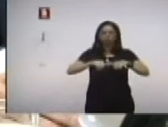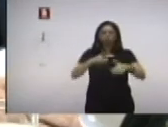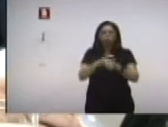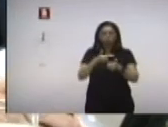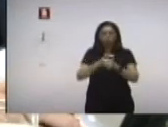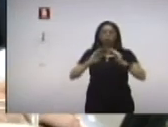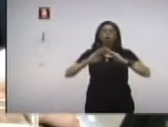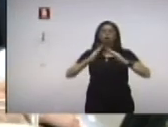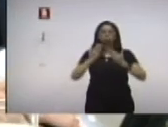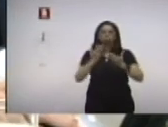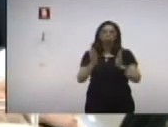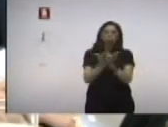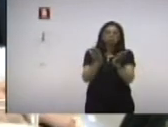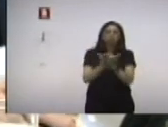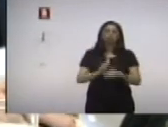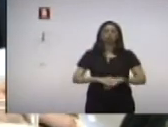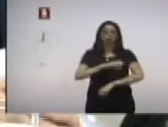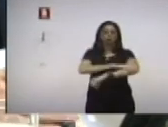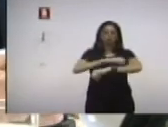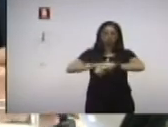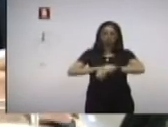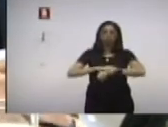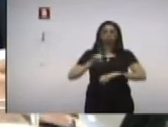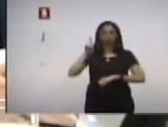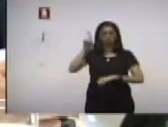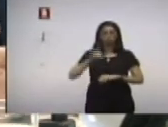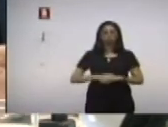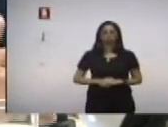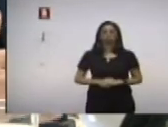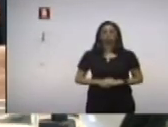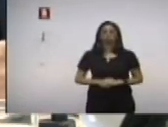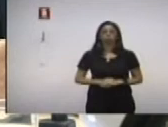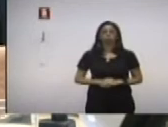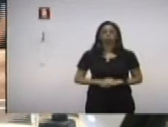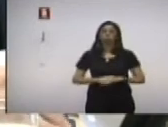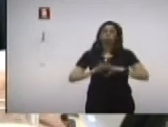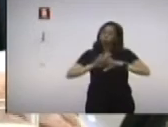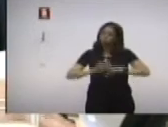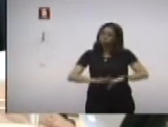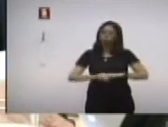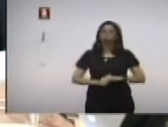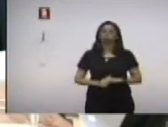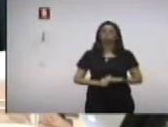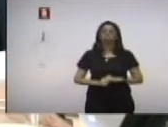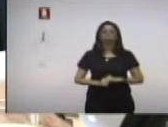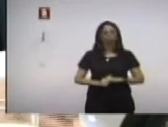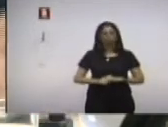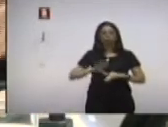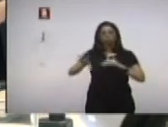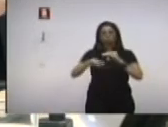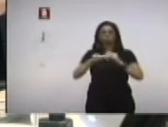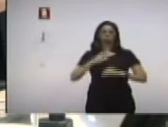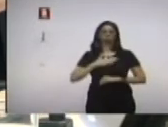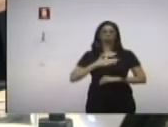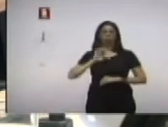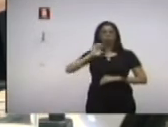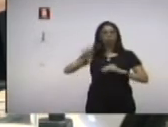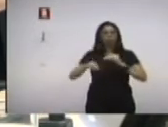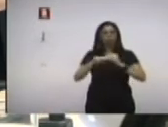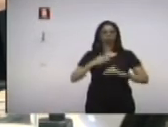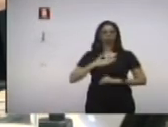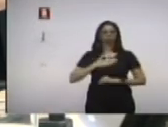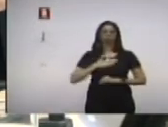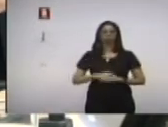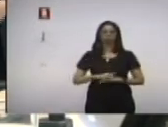e a Igreja Evangélica Assembléia de Deus Ministério Madureira então foram eram as solicitações que a gente tinha no gabinete